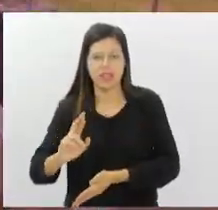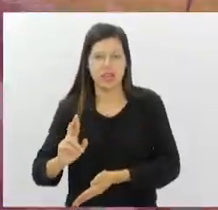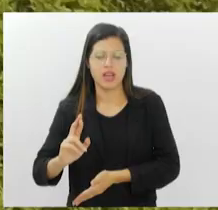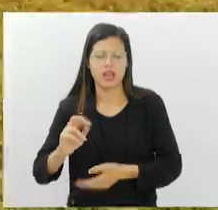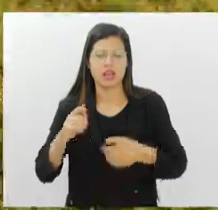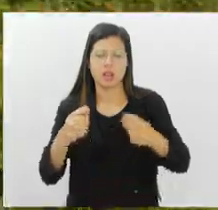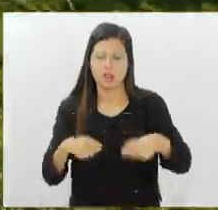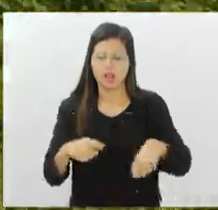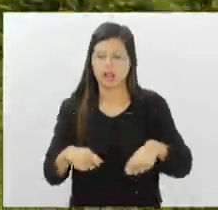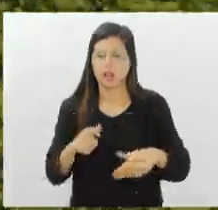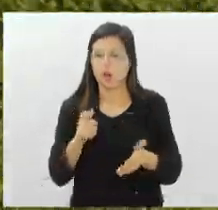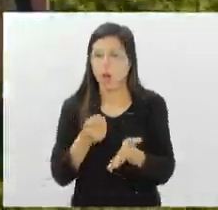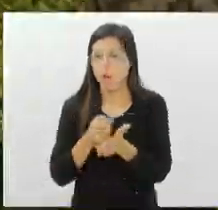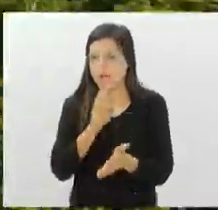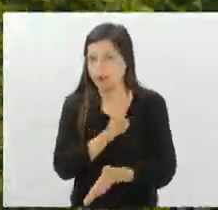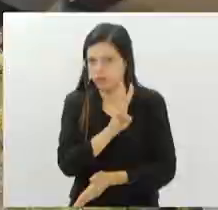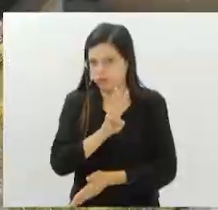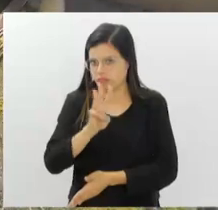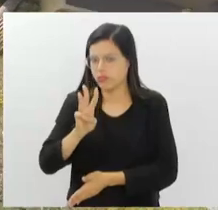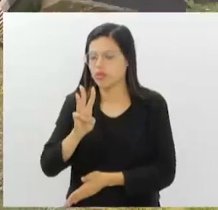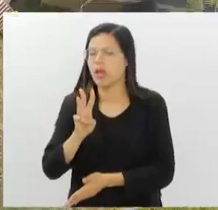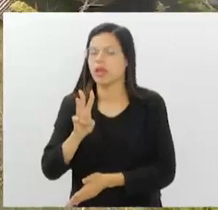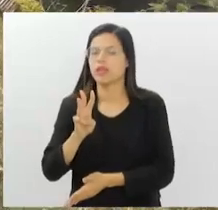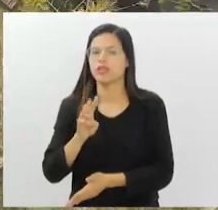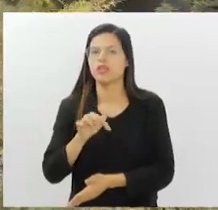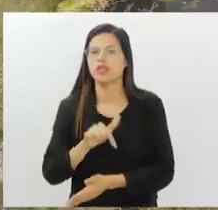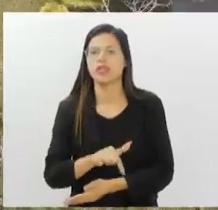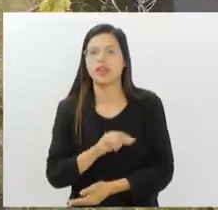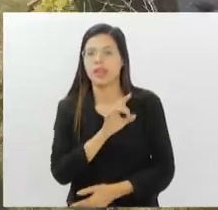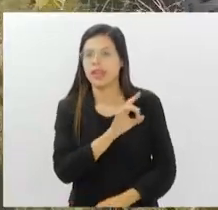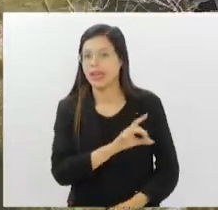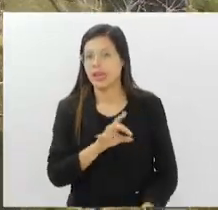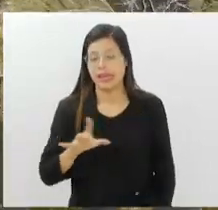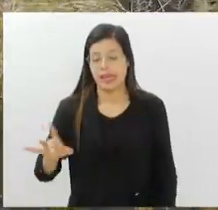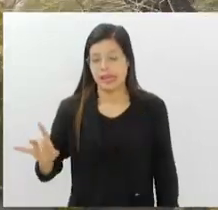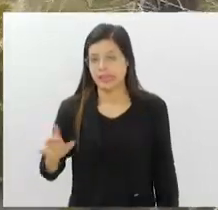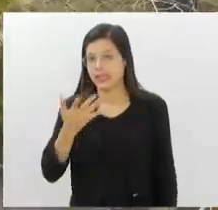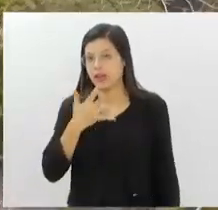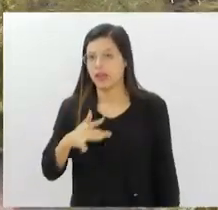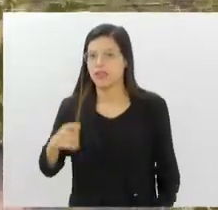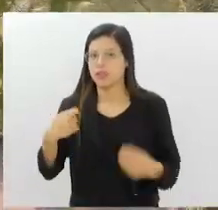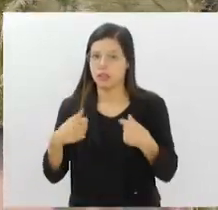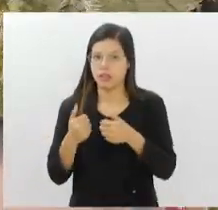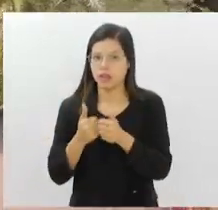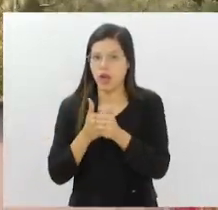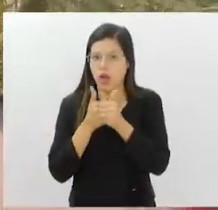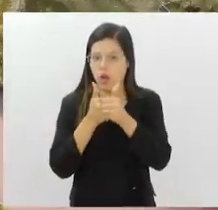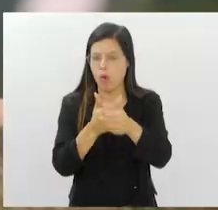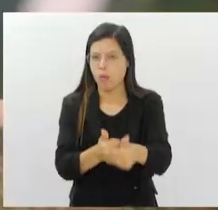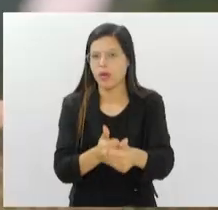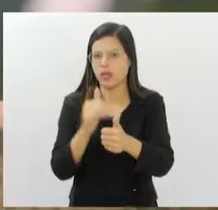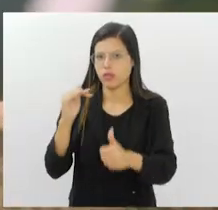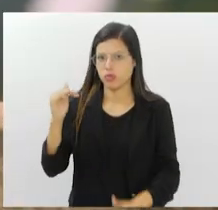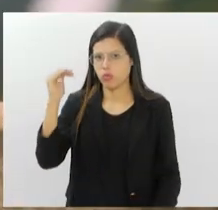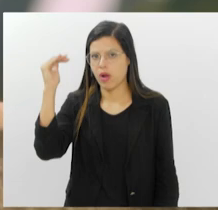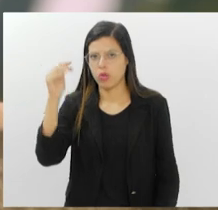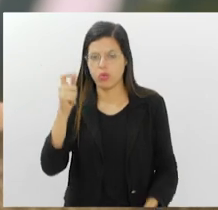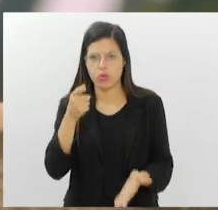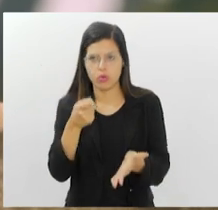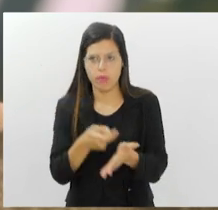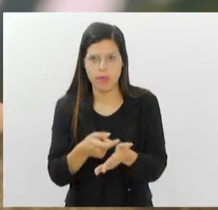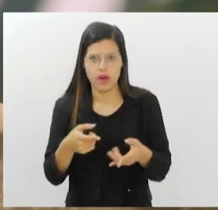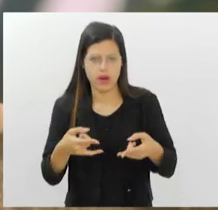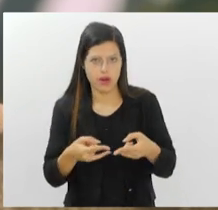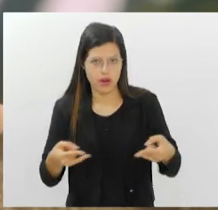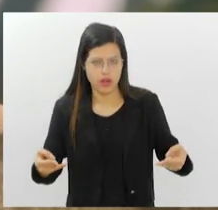ingresso tenha sido feita no site oficial. Cada criança deve estar acompanhada de um adulto pagante na categoria adulto